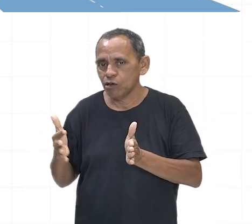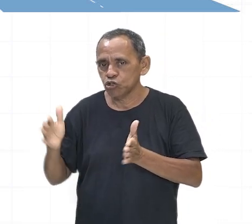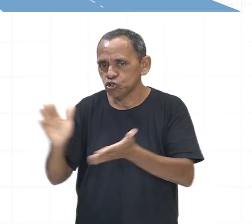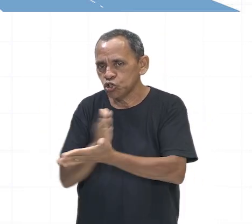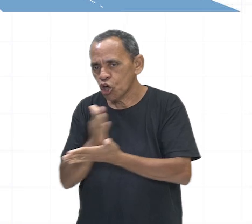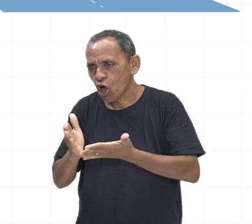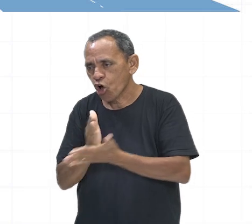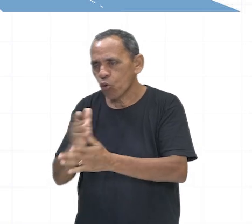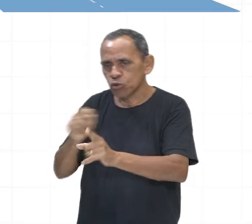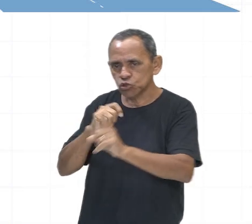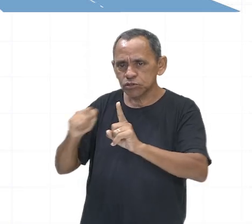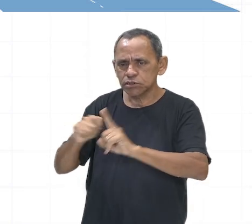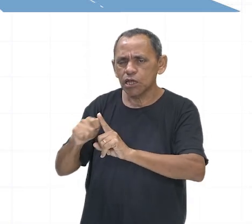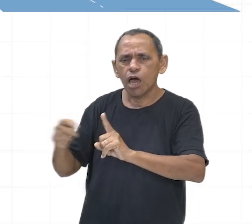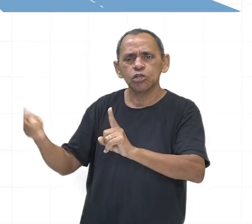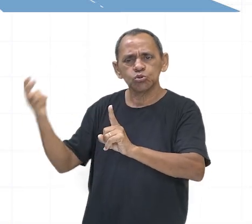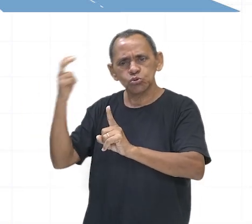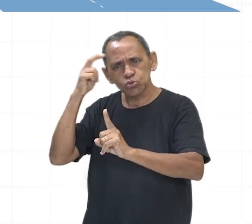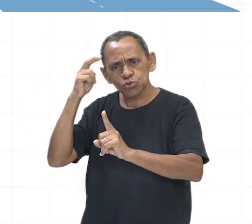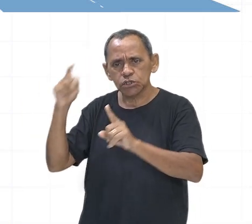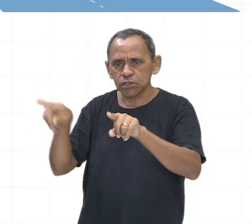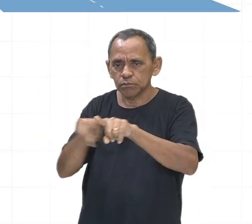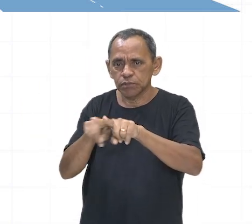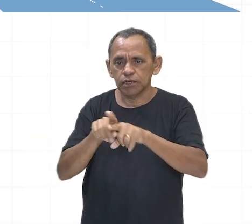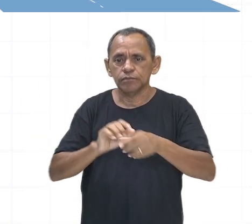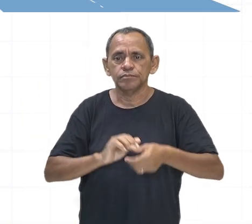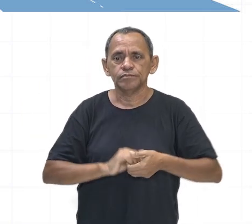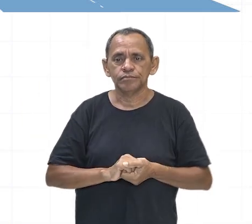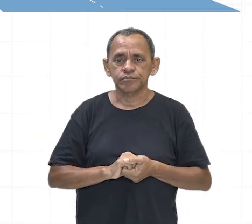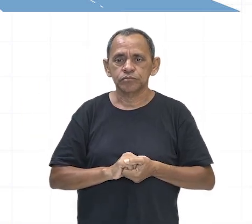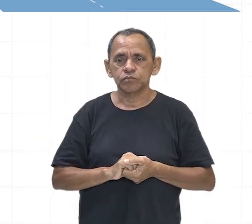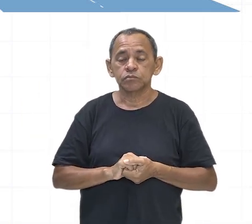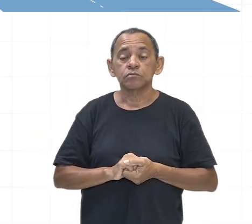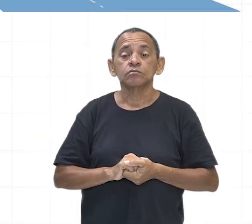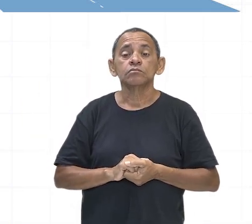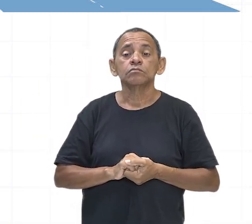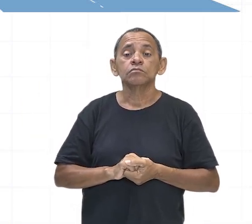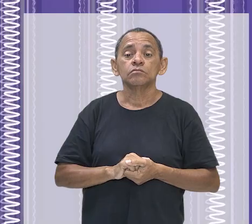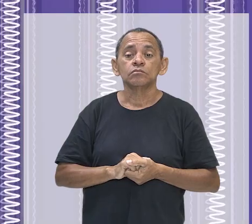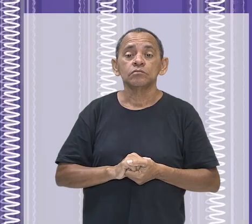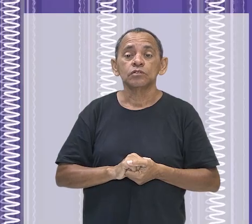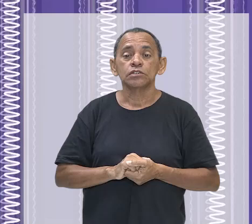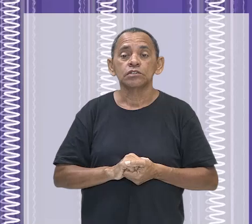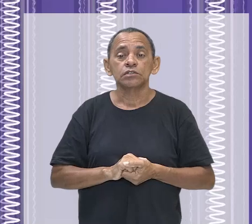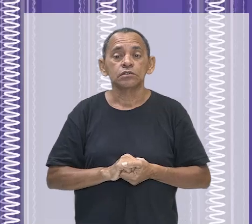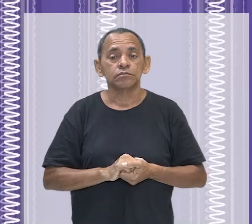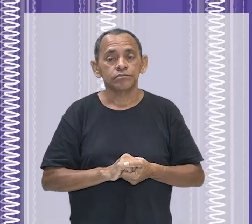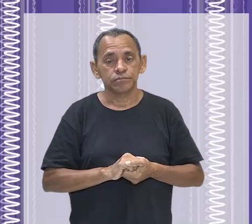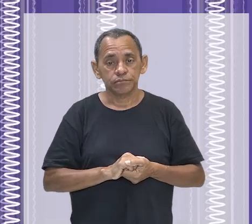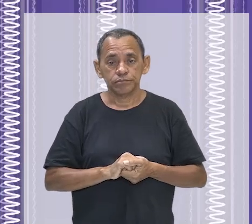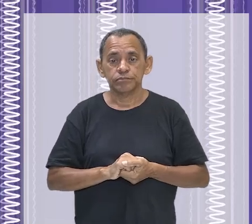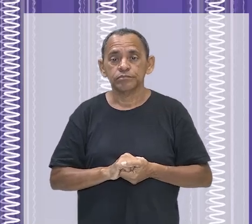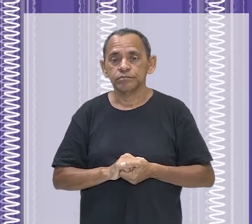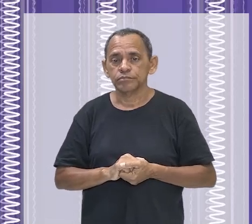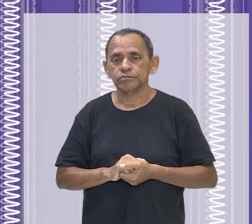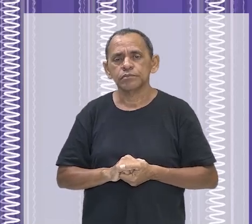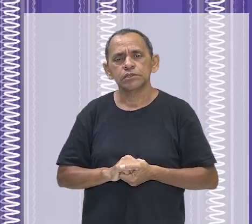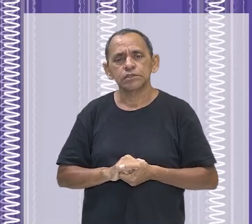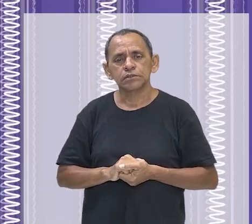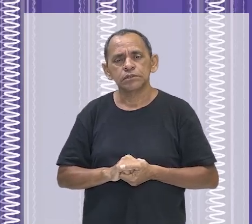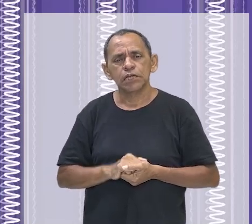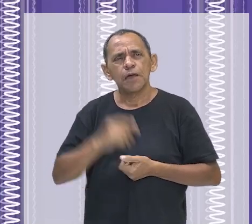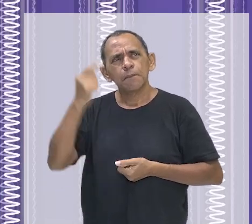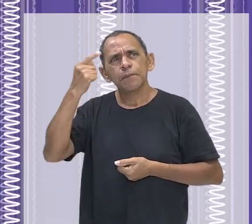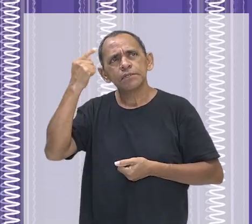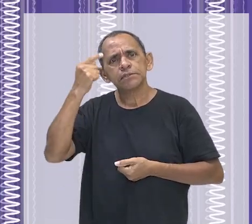uma determinada cultura. Então nós poderíamos dizer o seguinte, que pensar em moral, e aqui eu vou te dar uma ideia bem interessante,